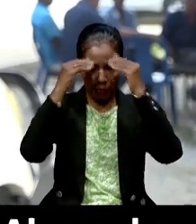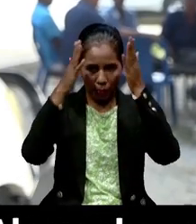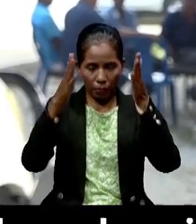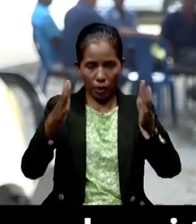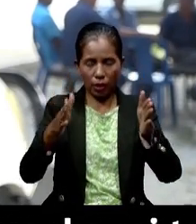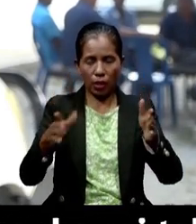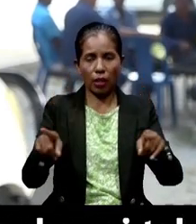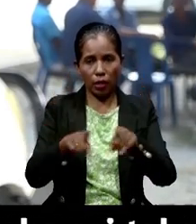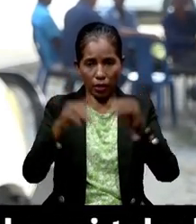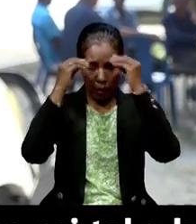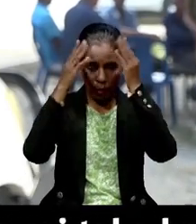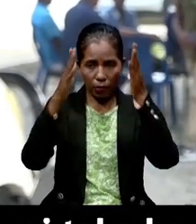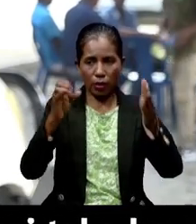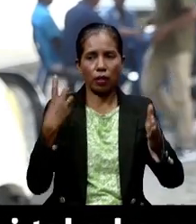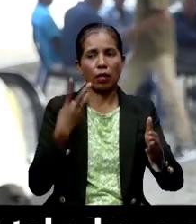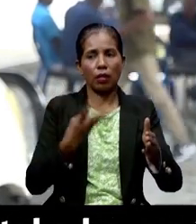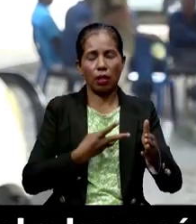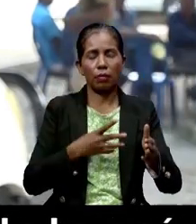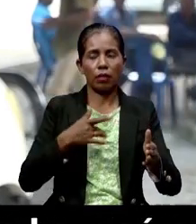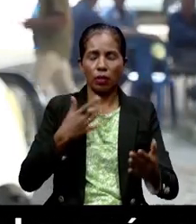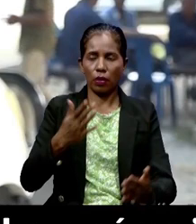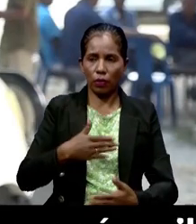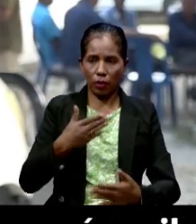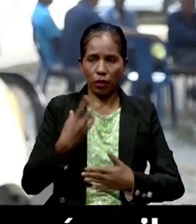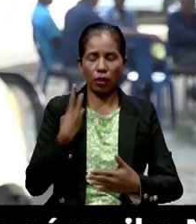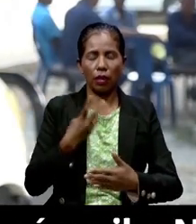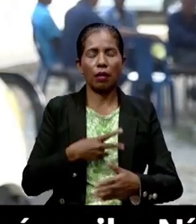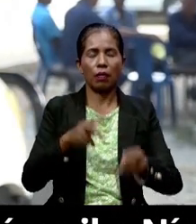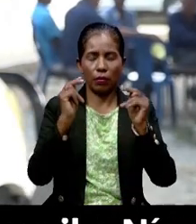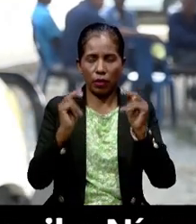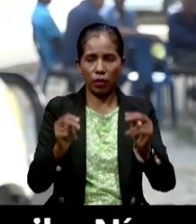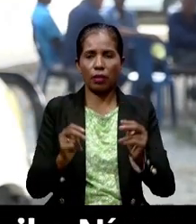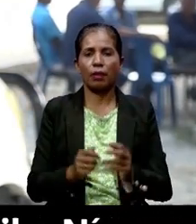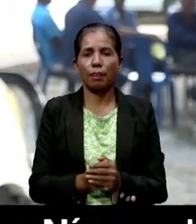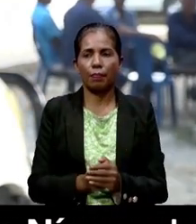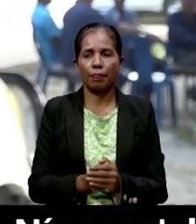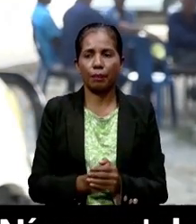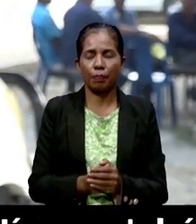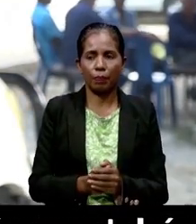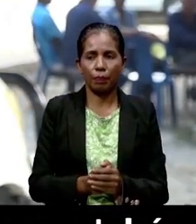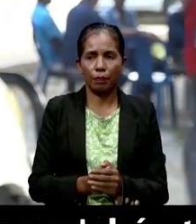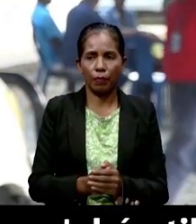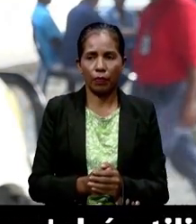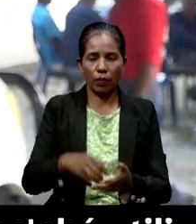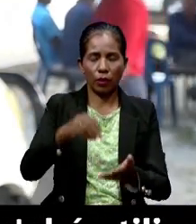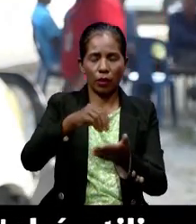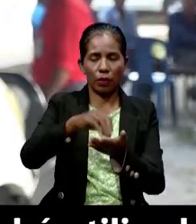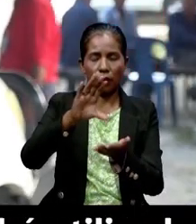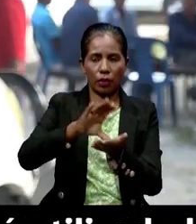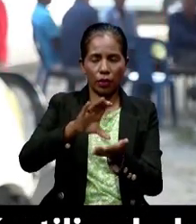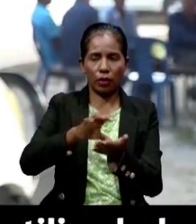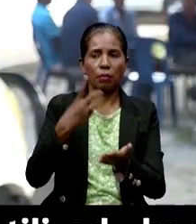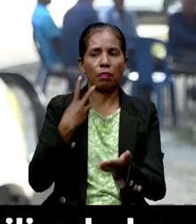professor, né, necessário para teves, a mim precisa, a tu rodi, transmite ciência vai e